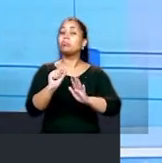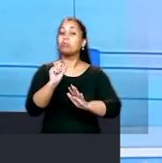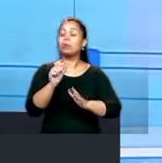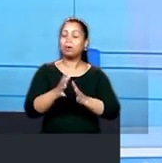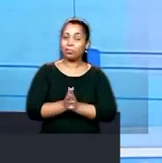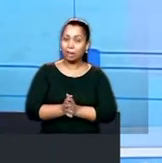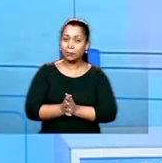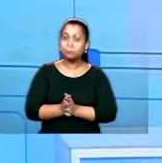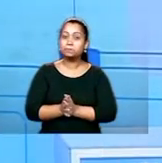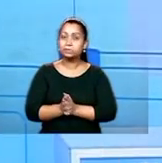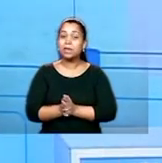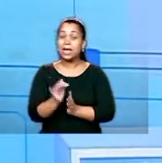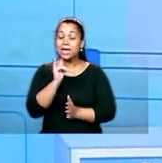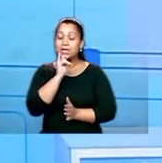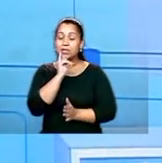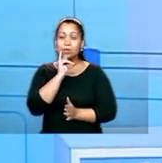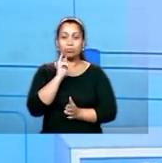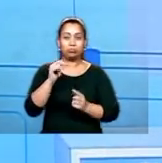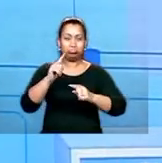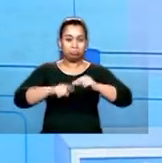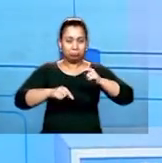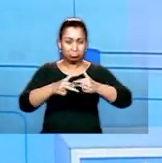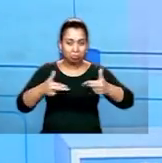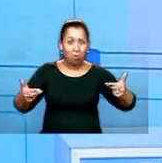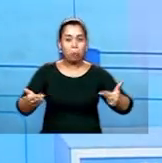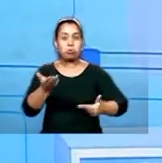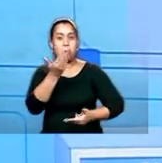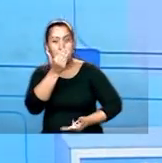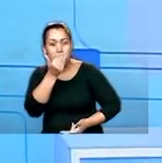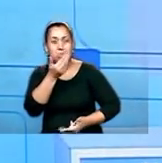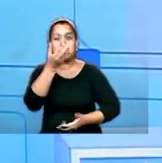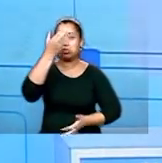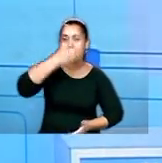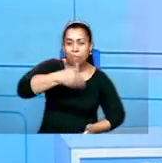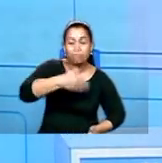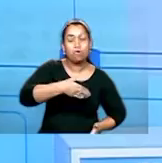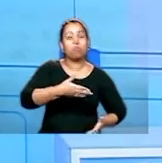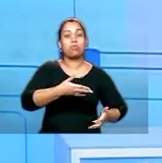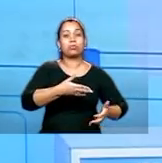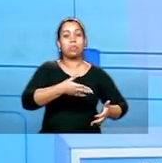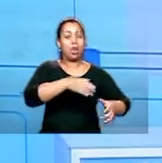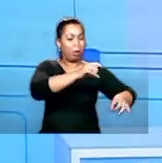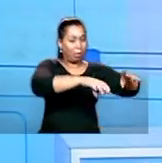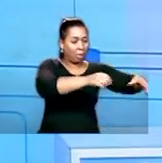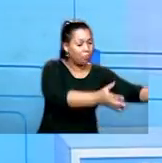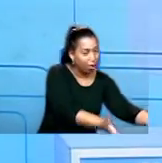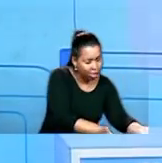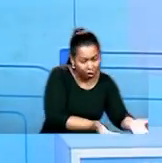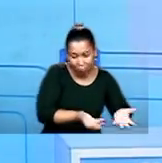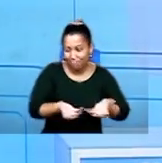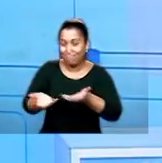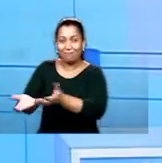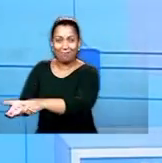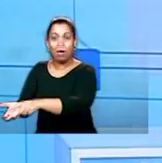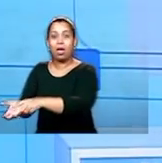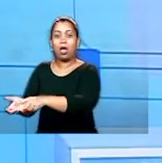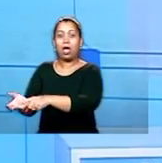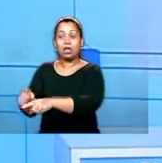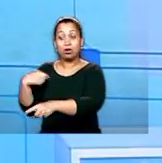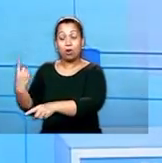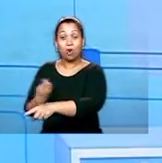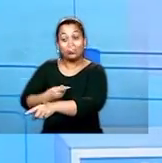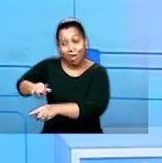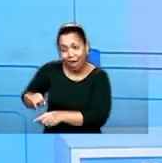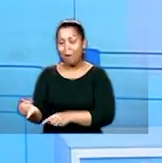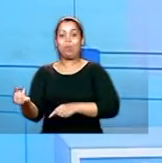aproveitar os alimentos que são encaminhados para nós, distribuindo para as famílias e para as